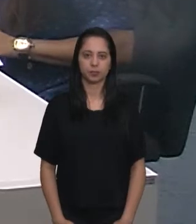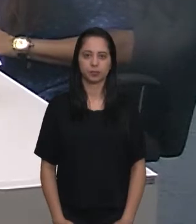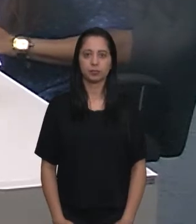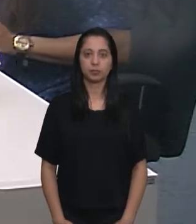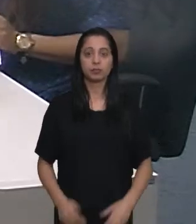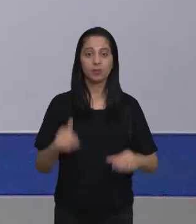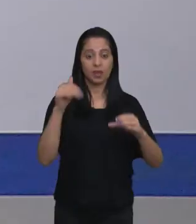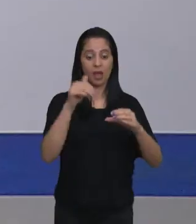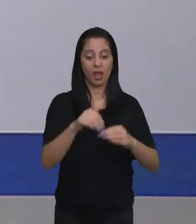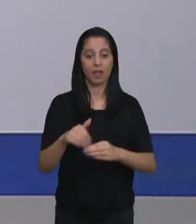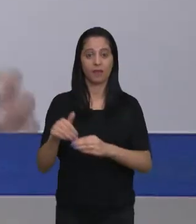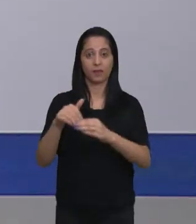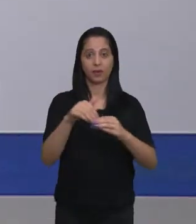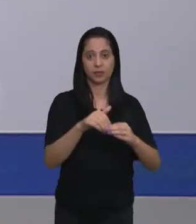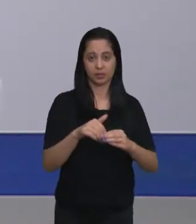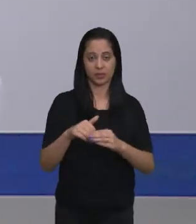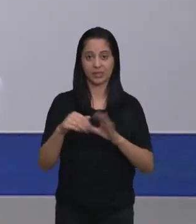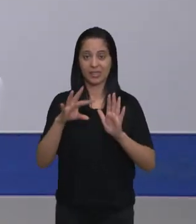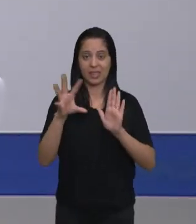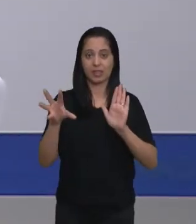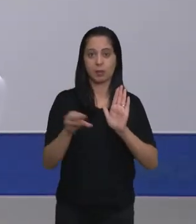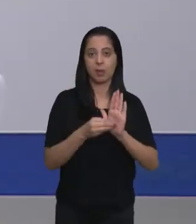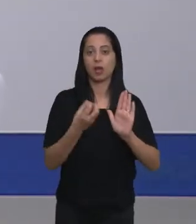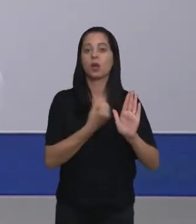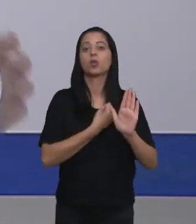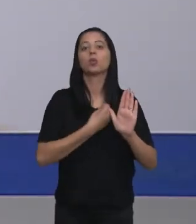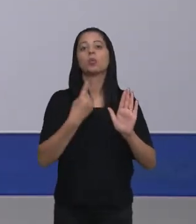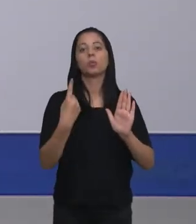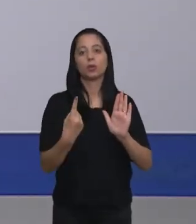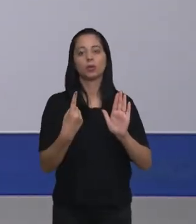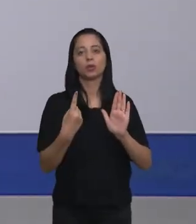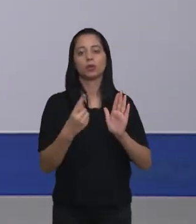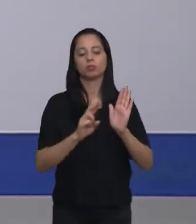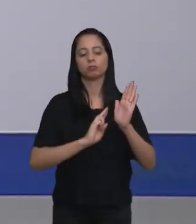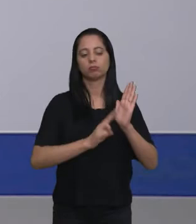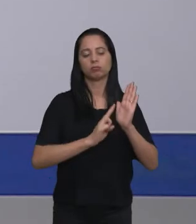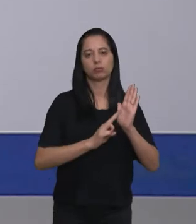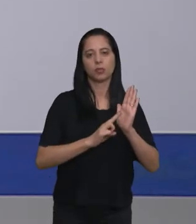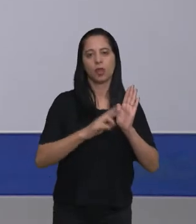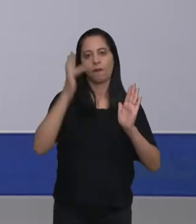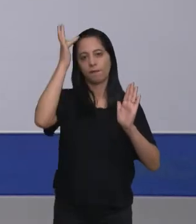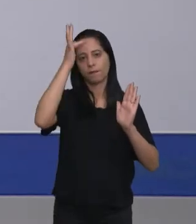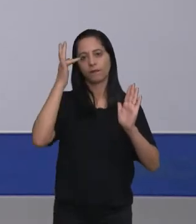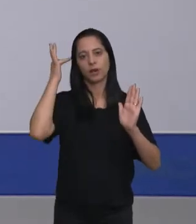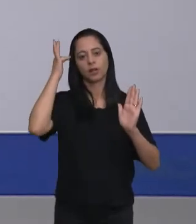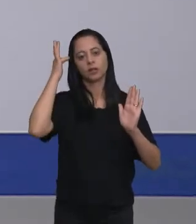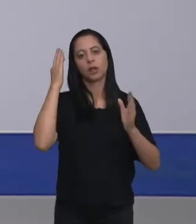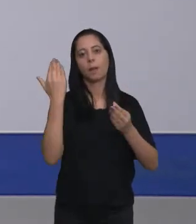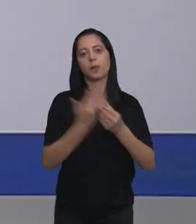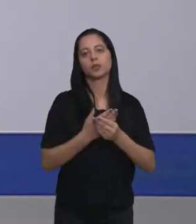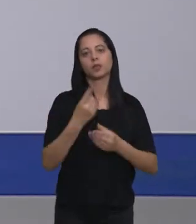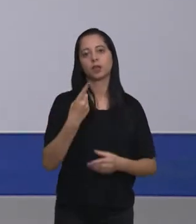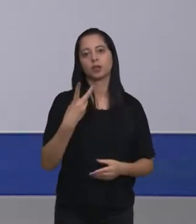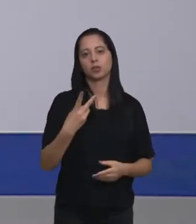Em votação, a tramitação da emenda número 1, de autoria do vereador Fernando Petit, ao processo